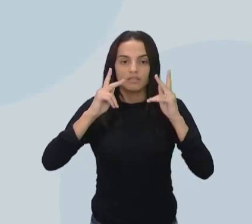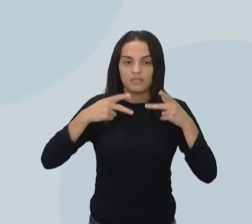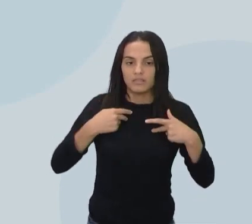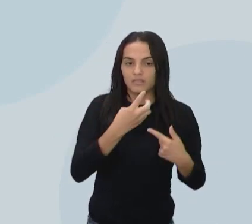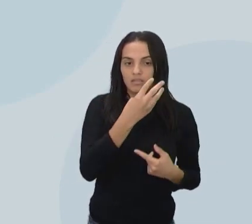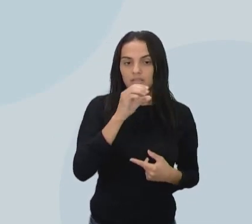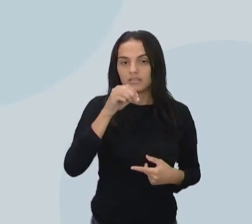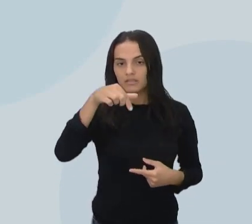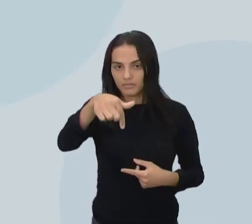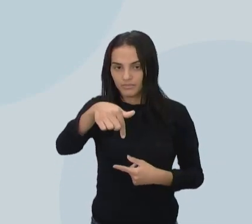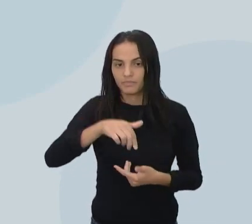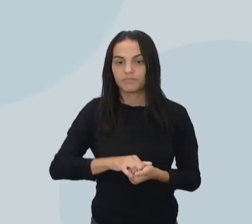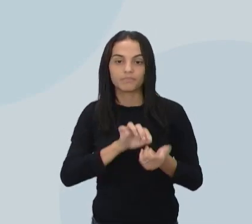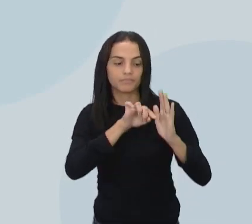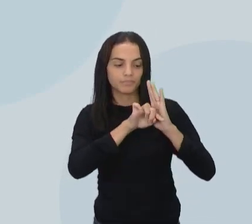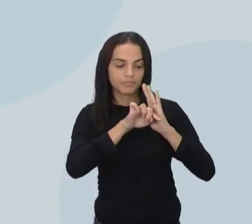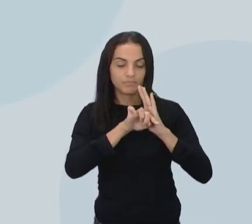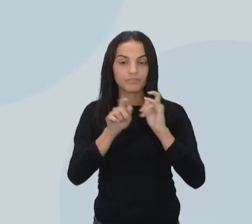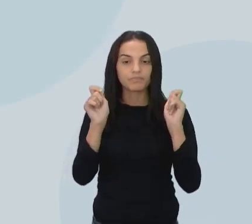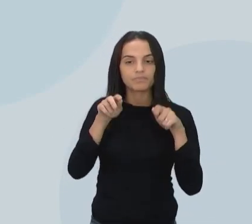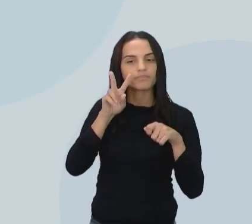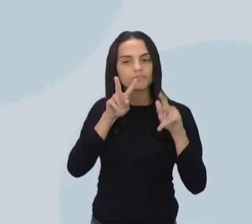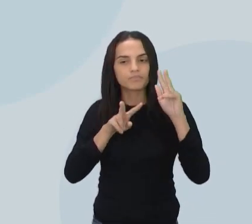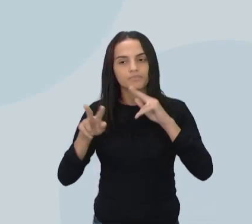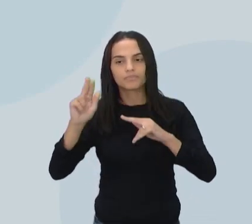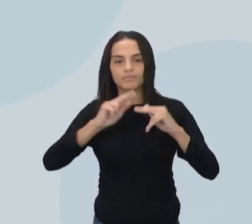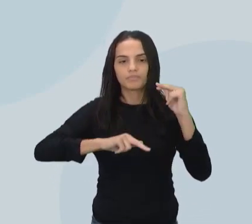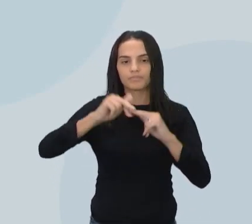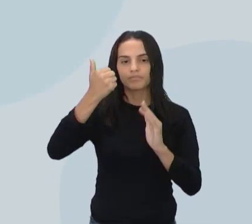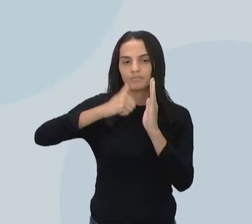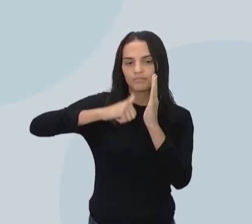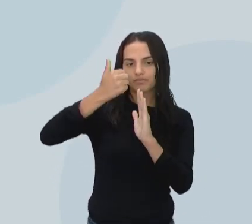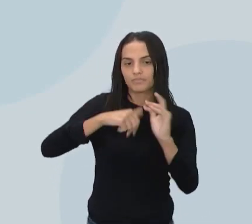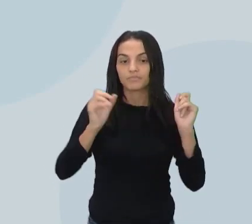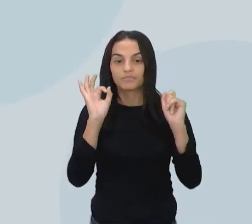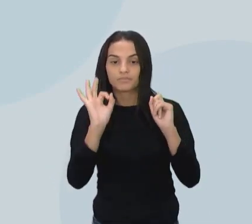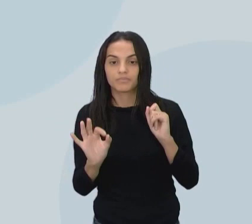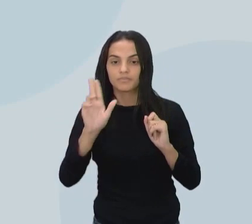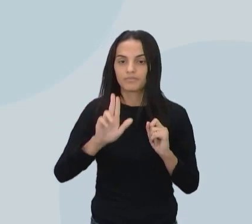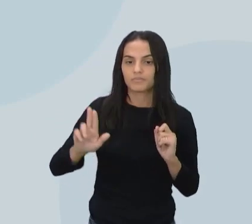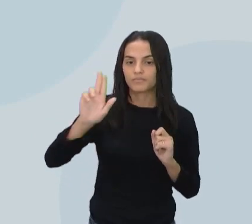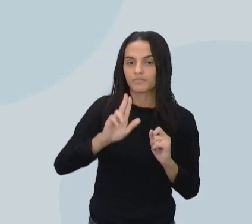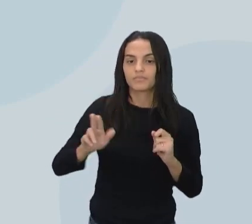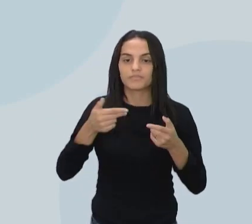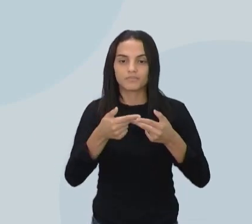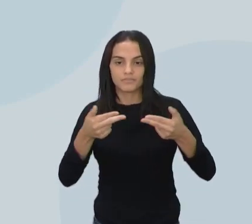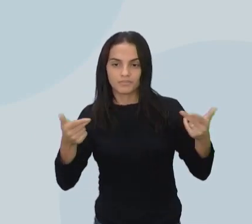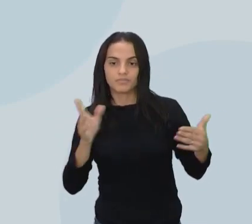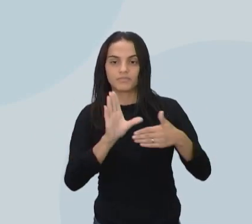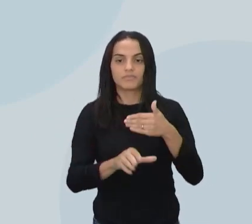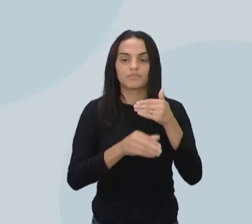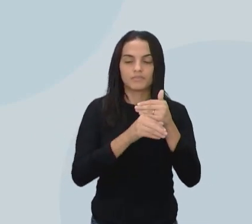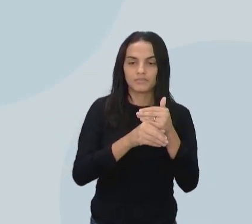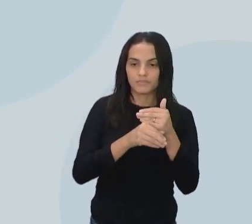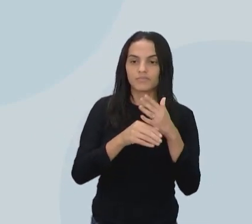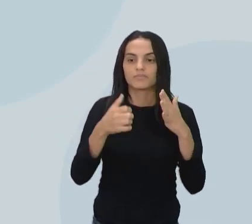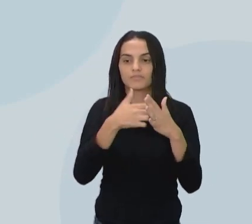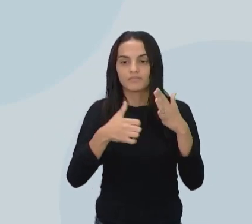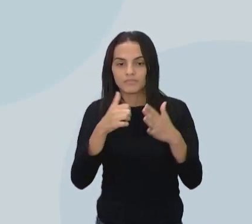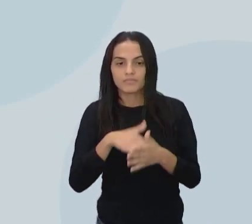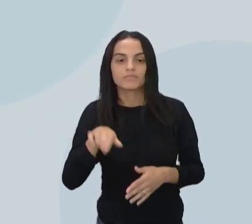307, que é analisar as propriedades dos materiais para avaliar a adequação de seu uso em diferentes aplicações